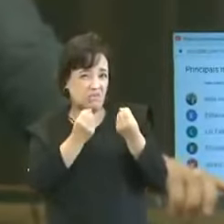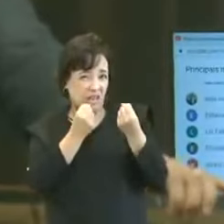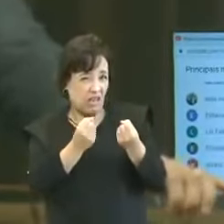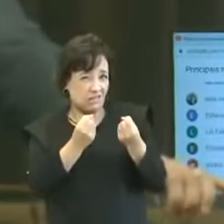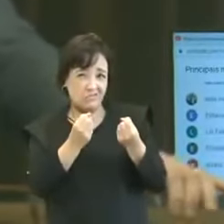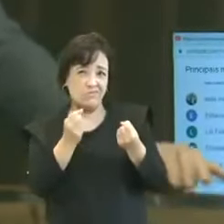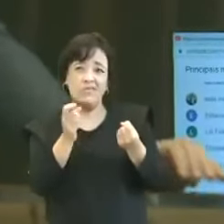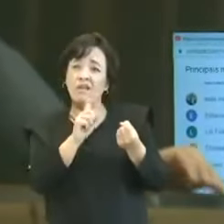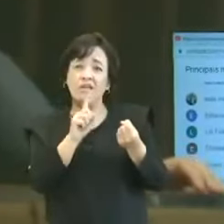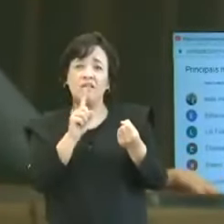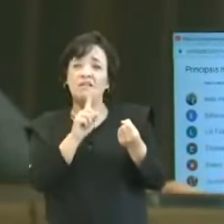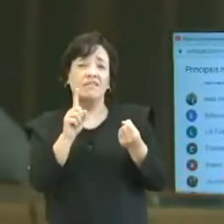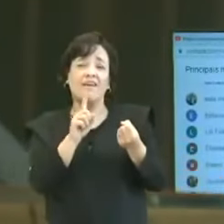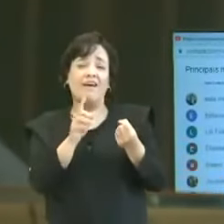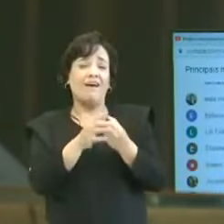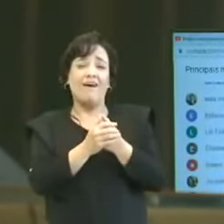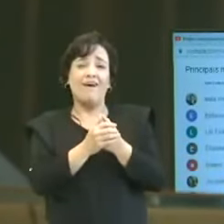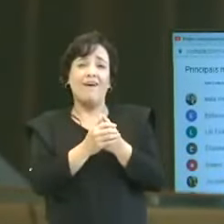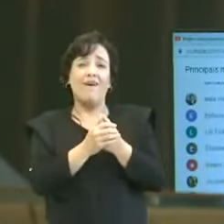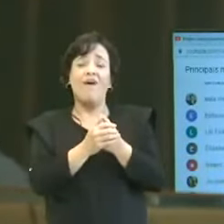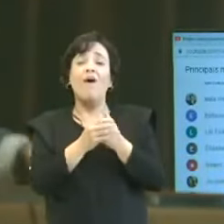A oração tem a ver com deleite,